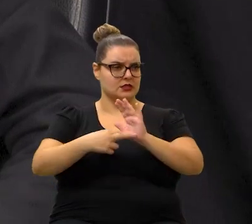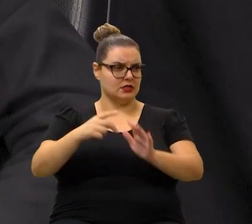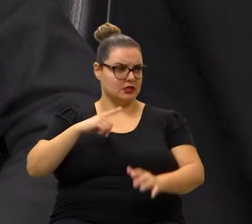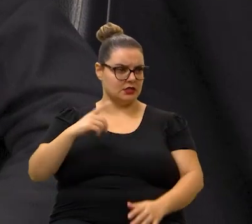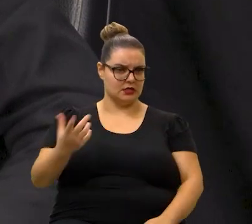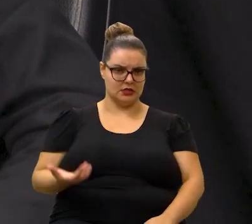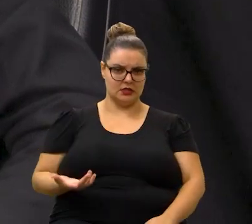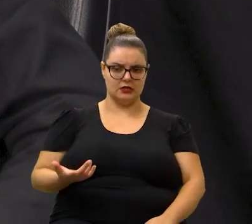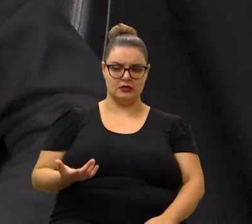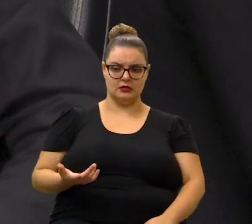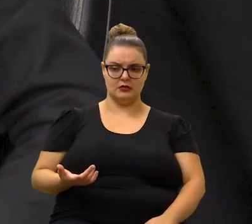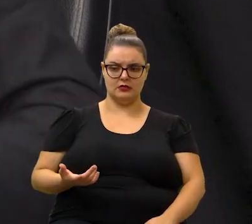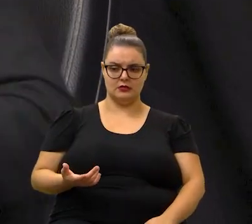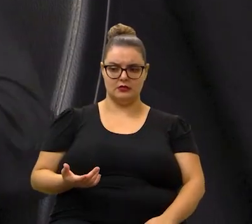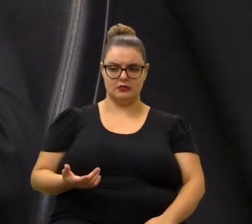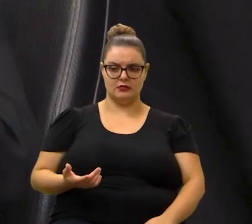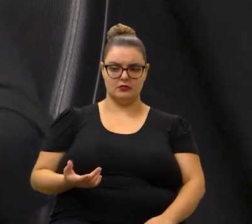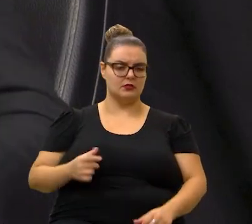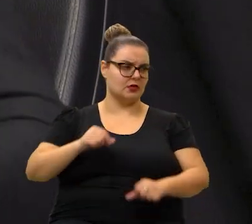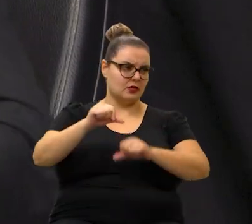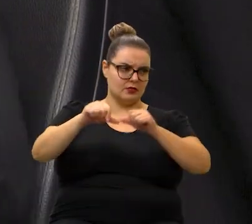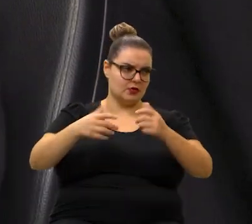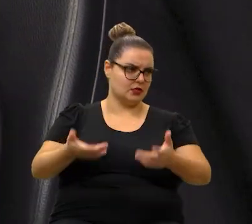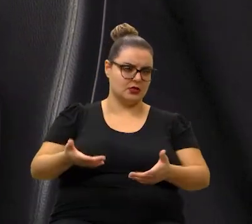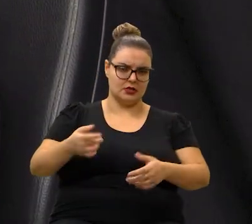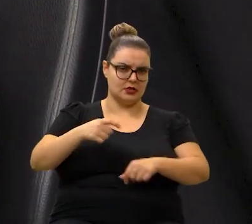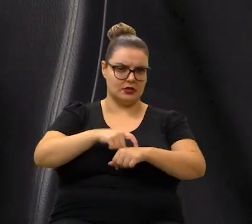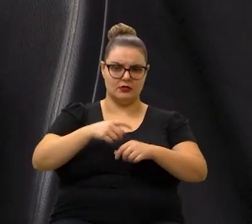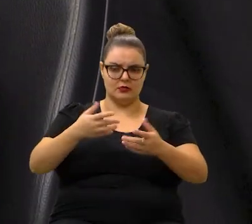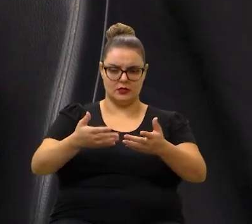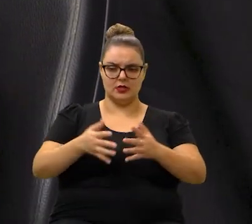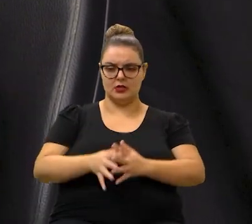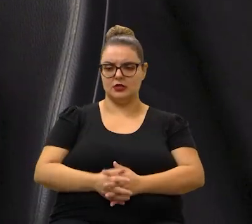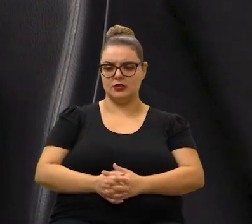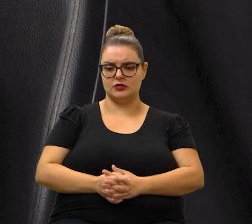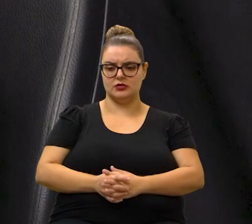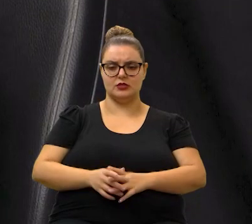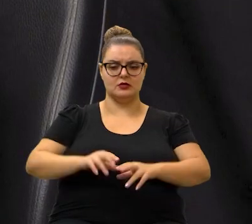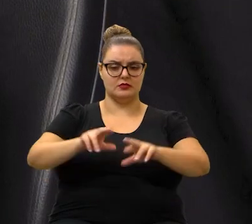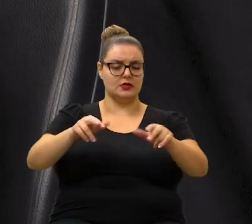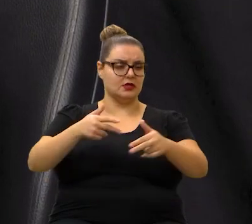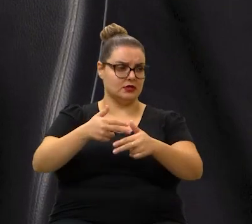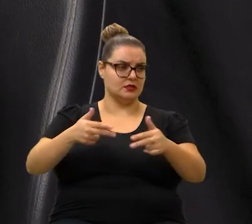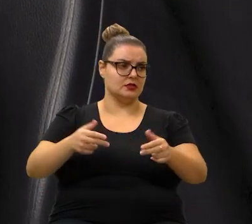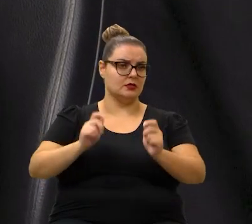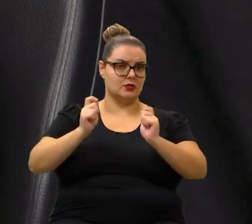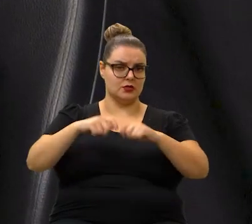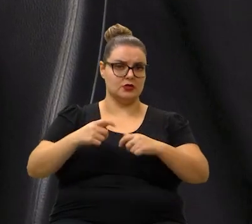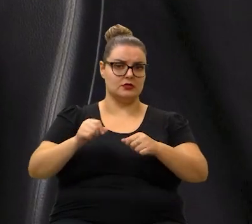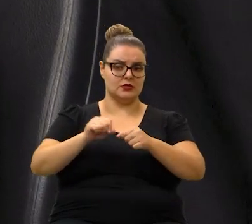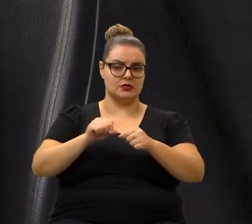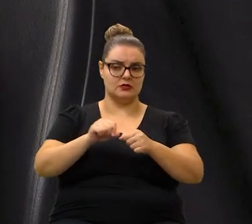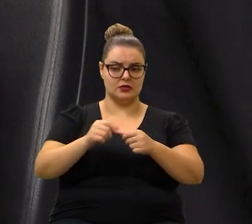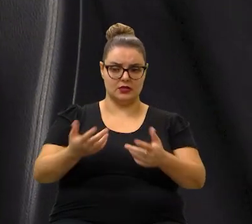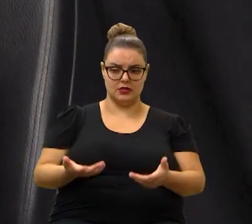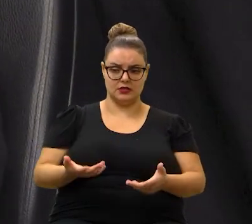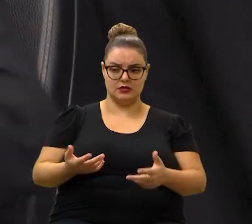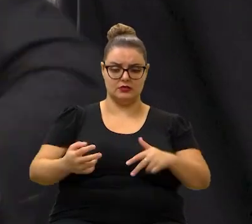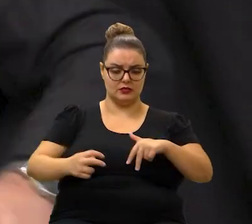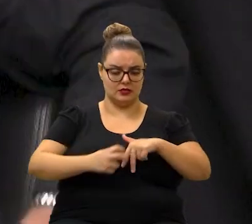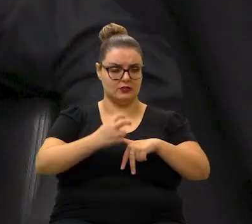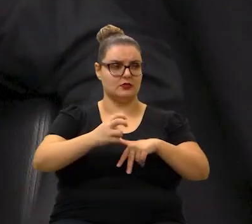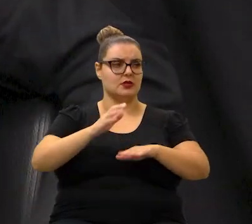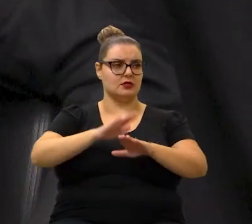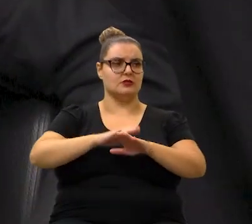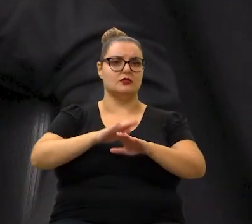representantes para para mudar ali aquela situação para mudar muitas coisas que é possível fazer tendo aí voz